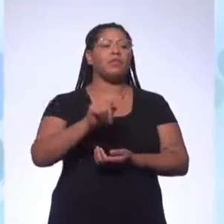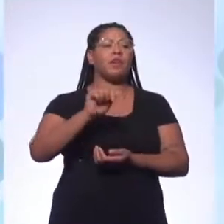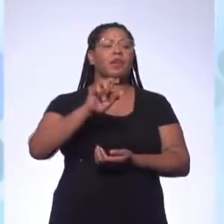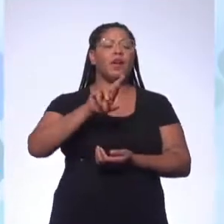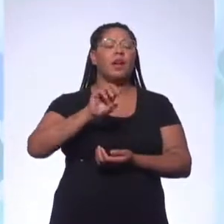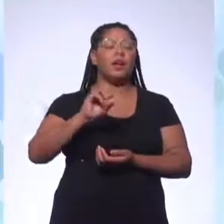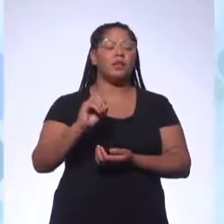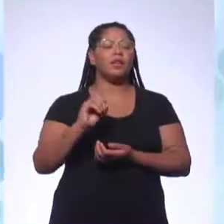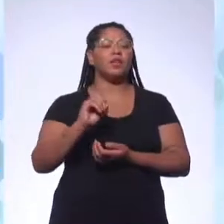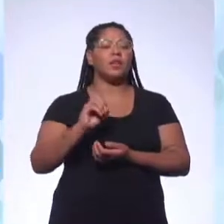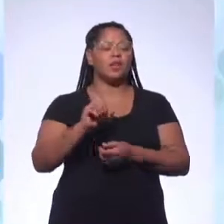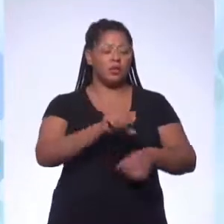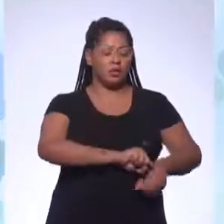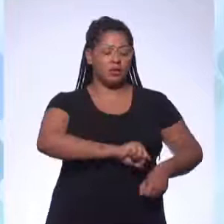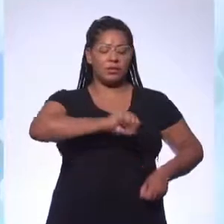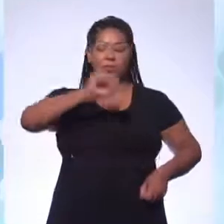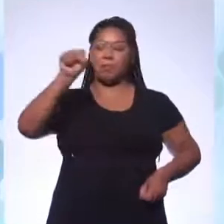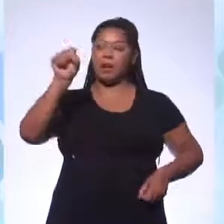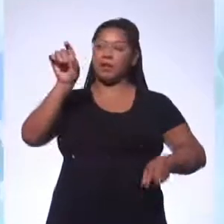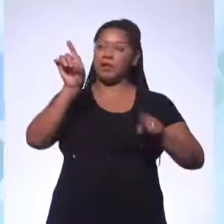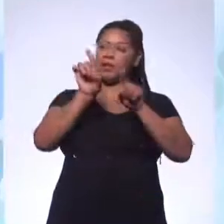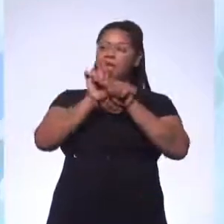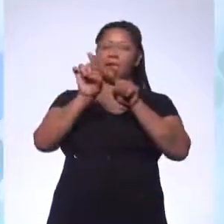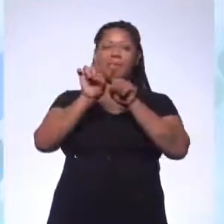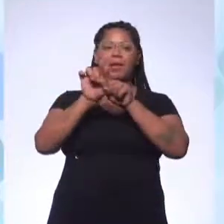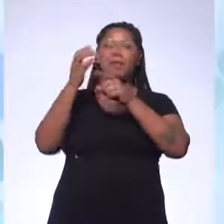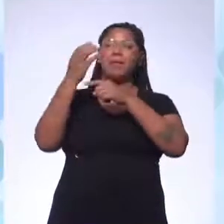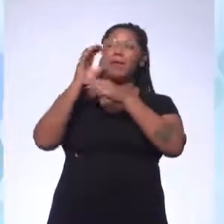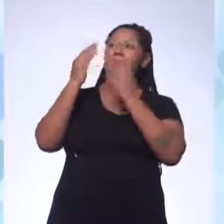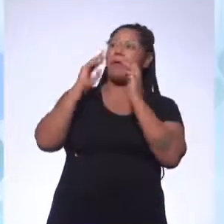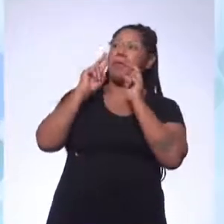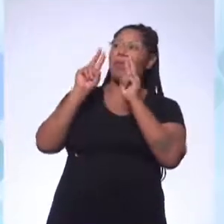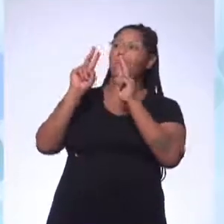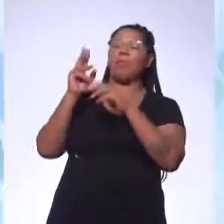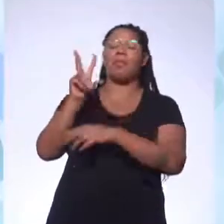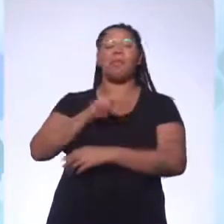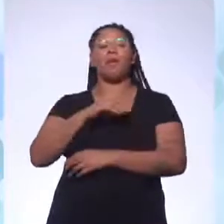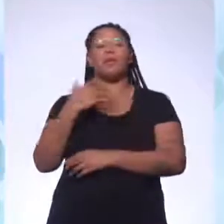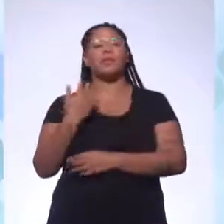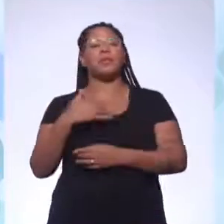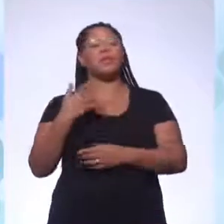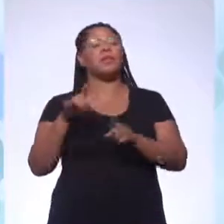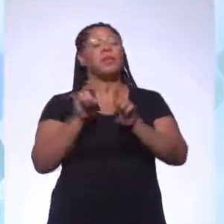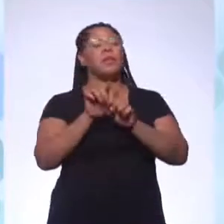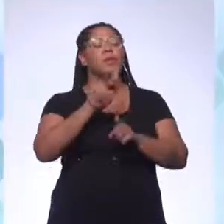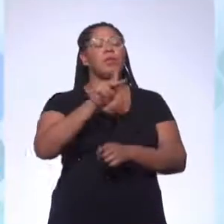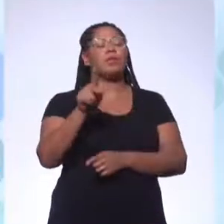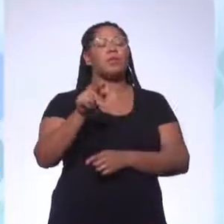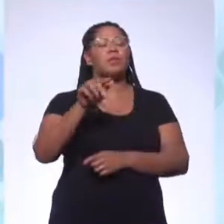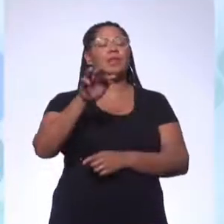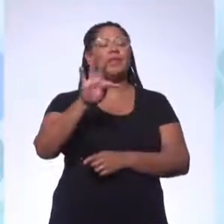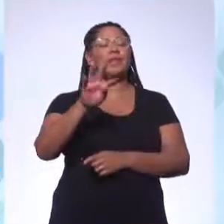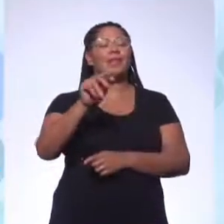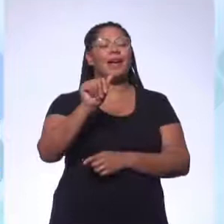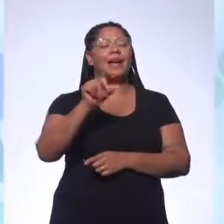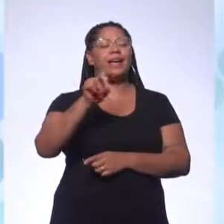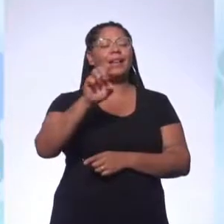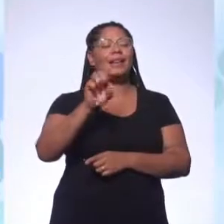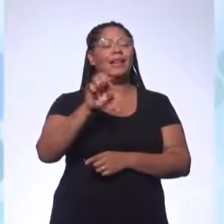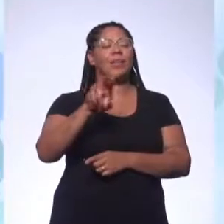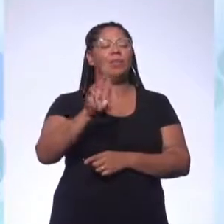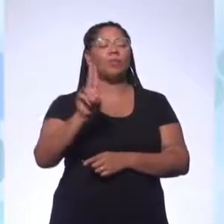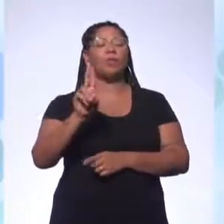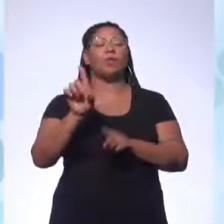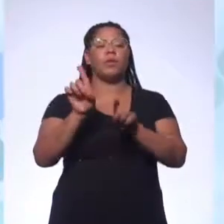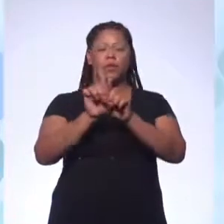espada e o escudo para o seu vídeo está sendo publicado hoje. Então, o professor Tadeu também se esforçou bastante. E